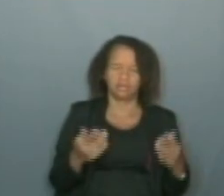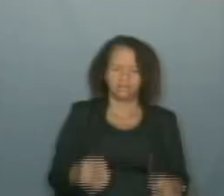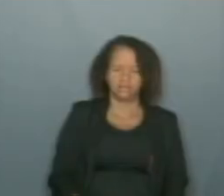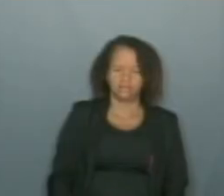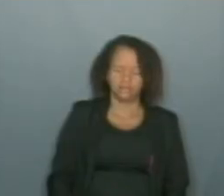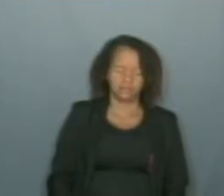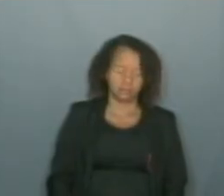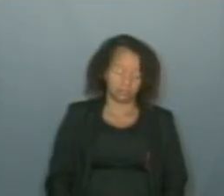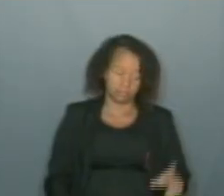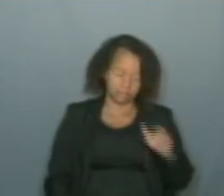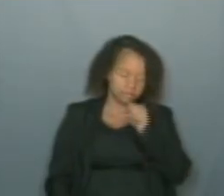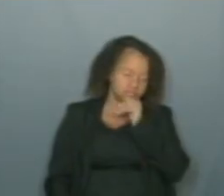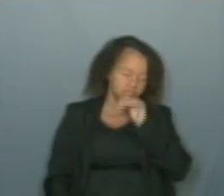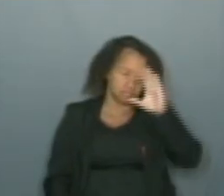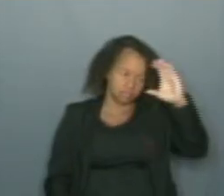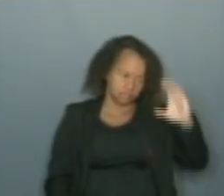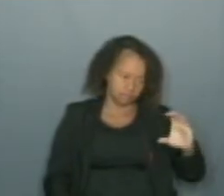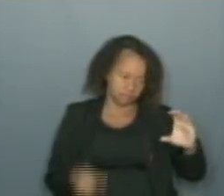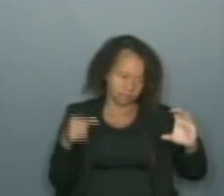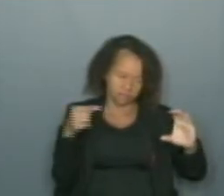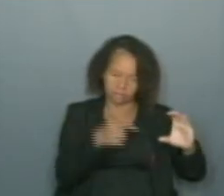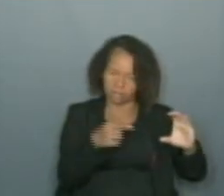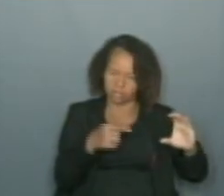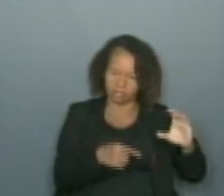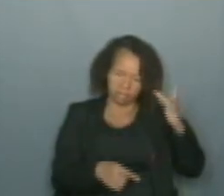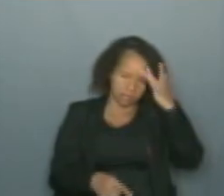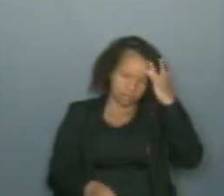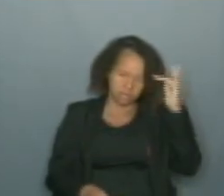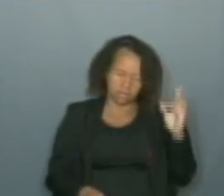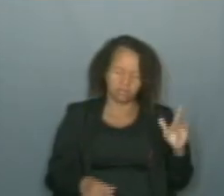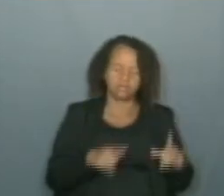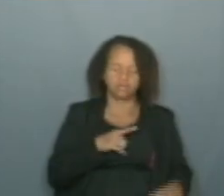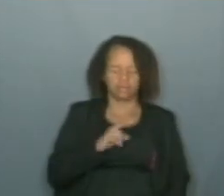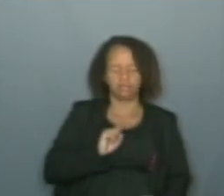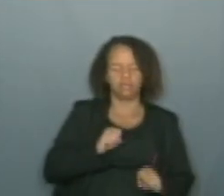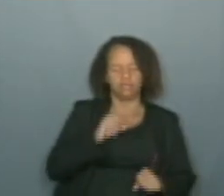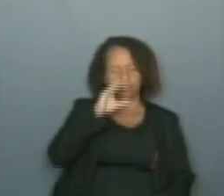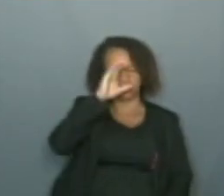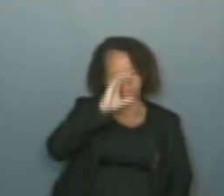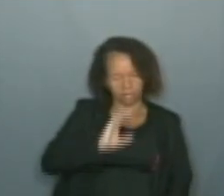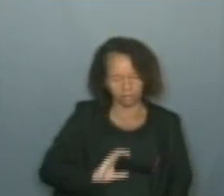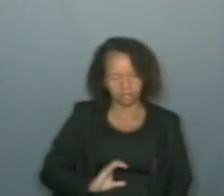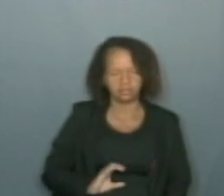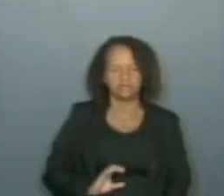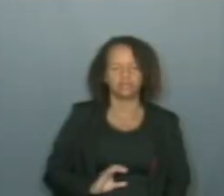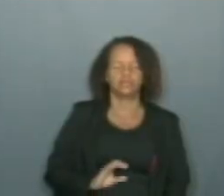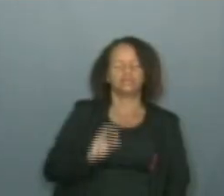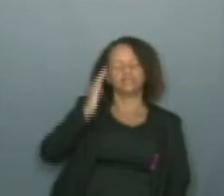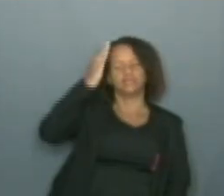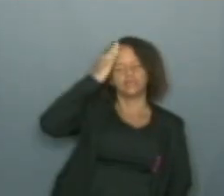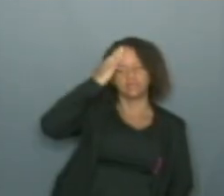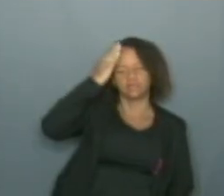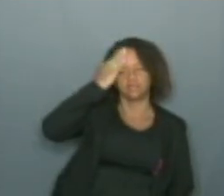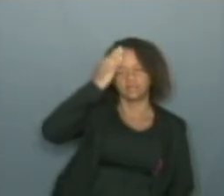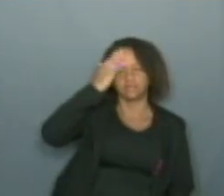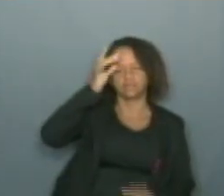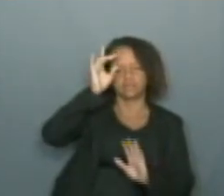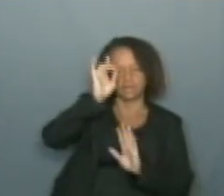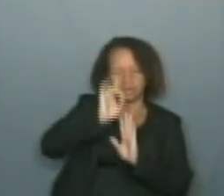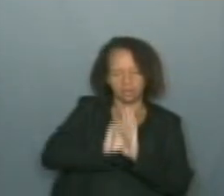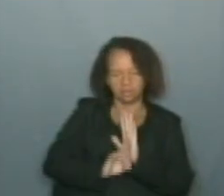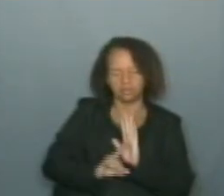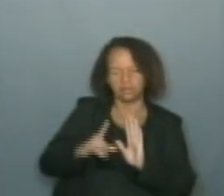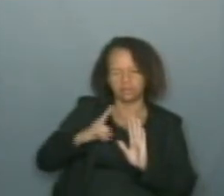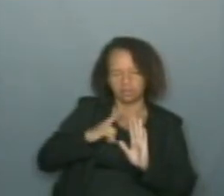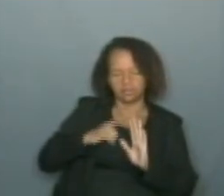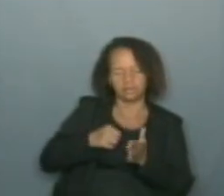aquele cidadão que exerce sua cidadania, que compreende, entende os direitos que